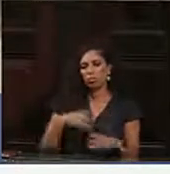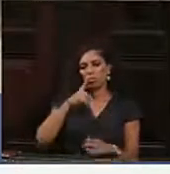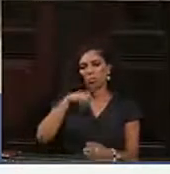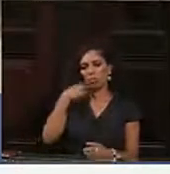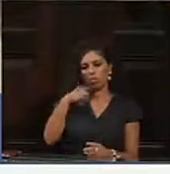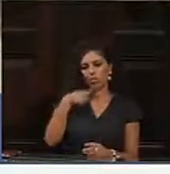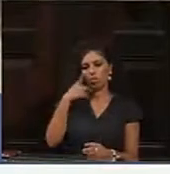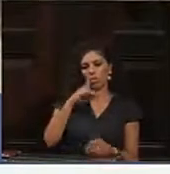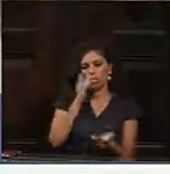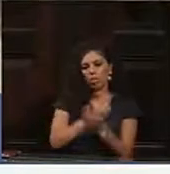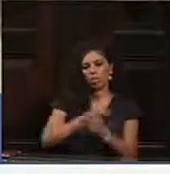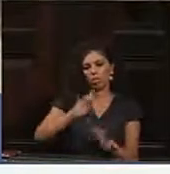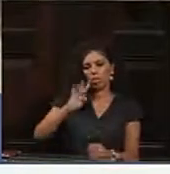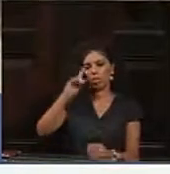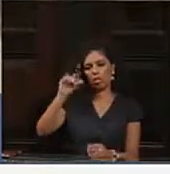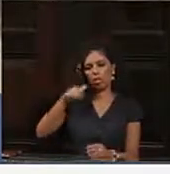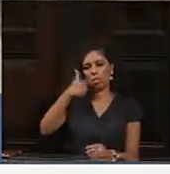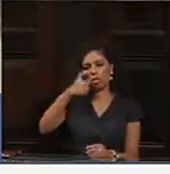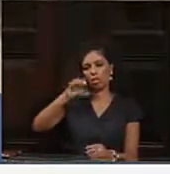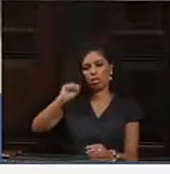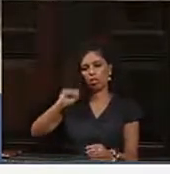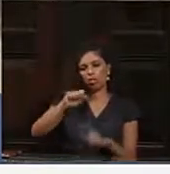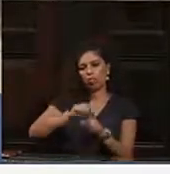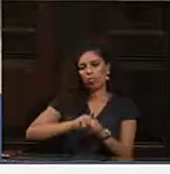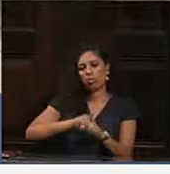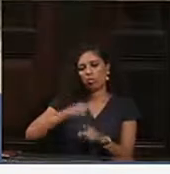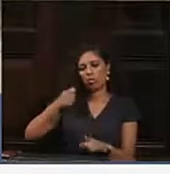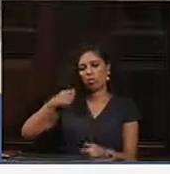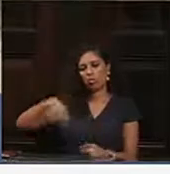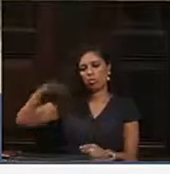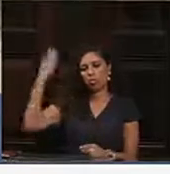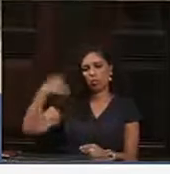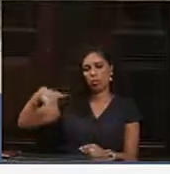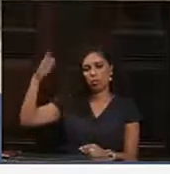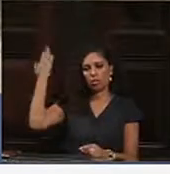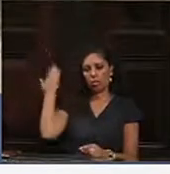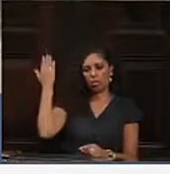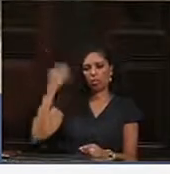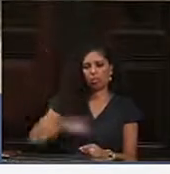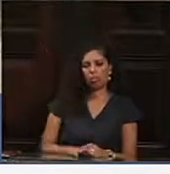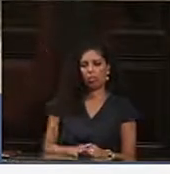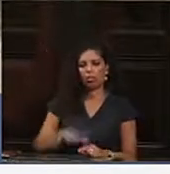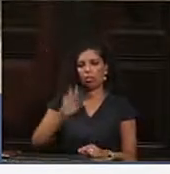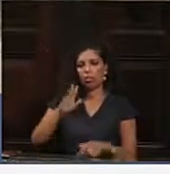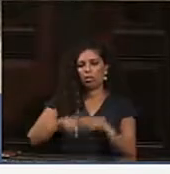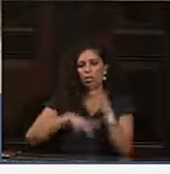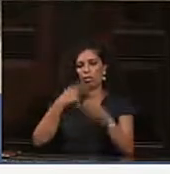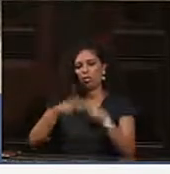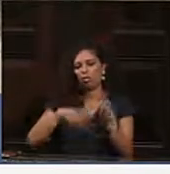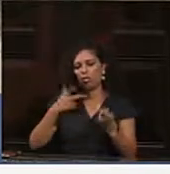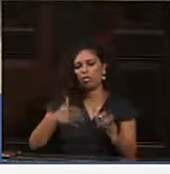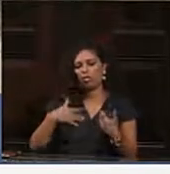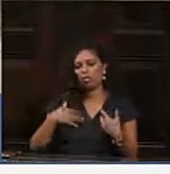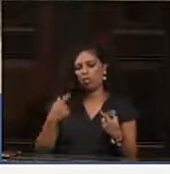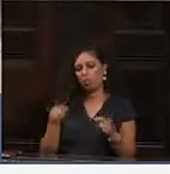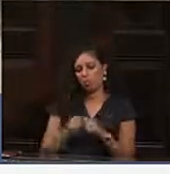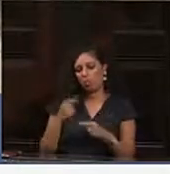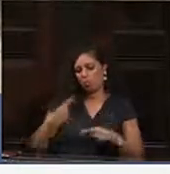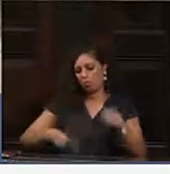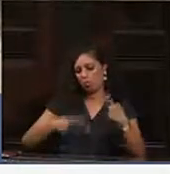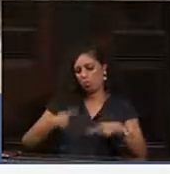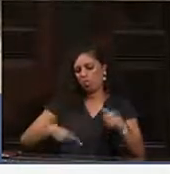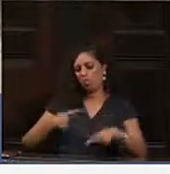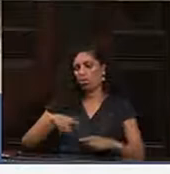28 do mês passado. Eu vou deixar claro aqui que aqui não existe demagogia. Não. E nem estamos